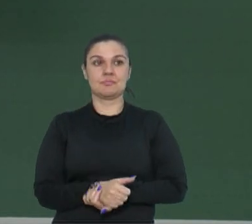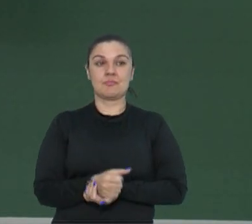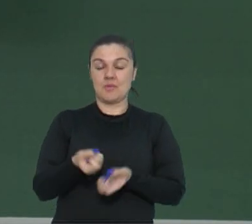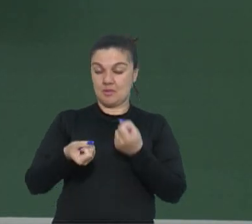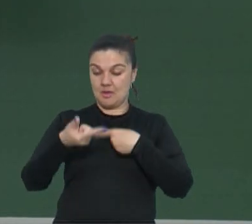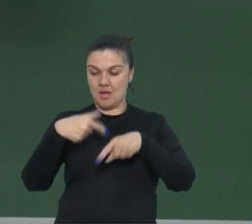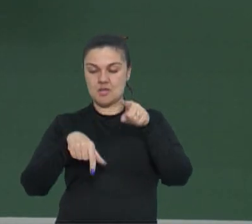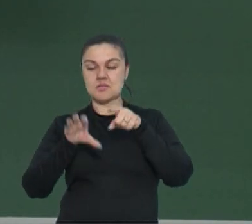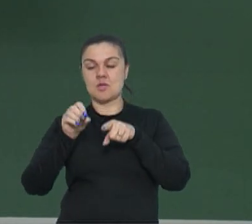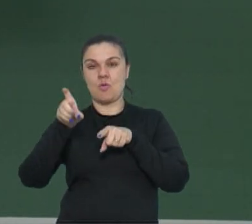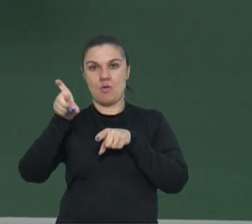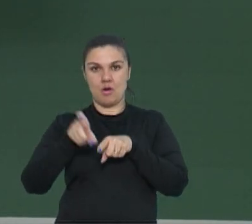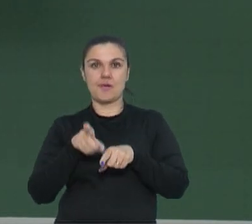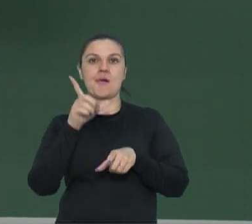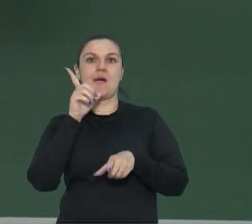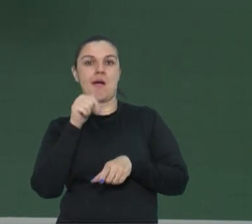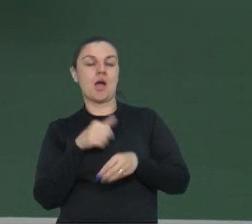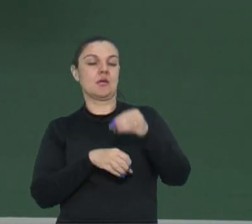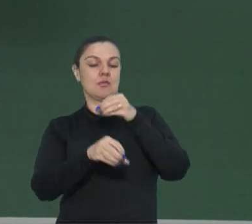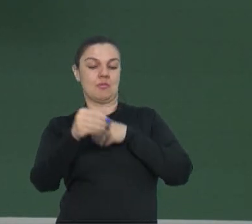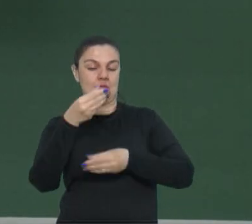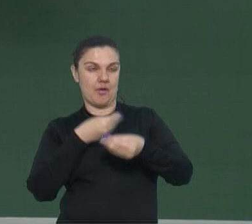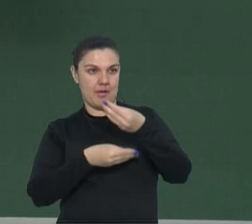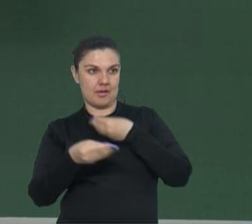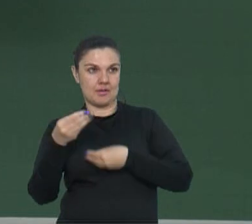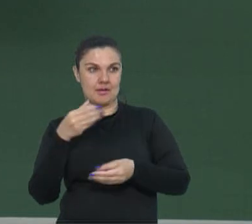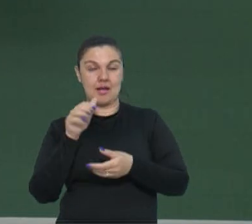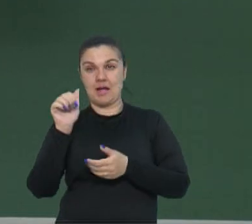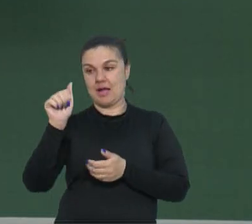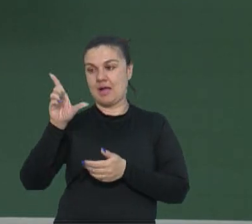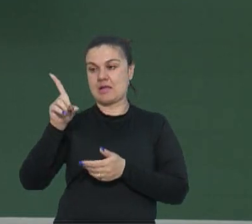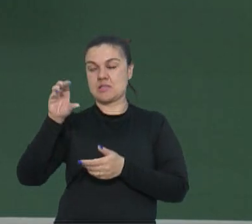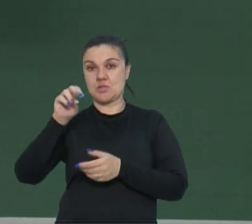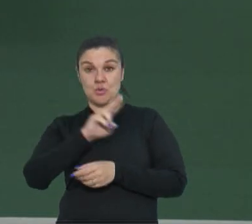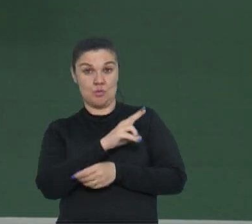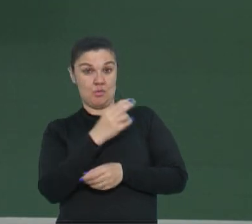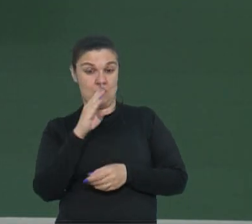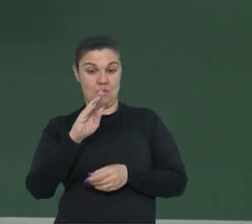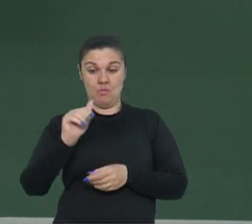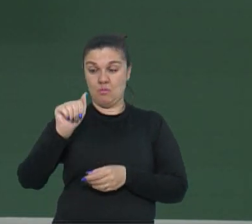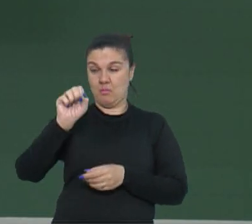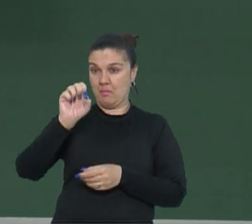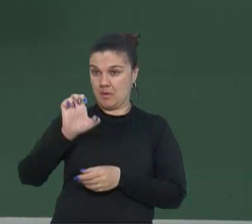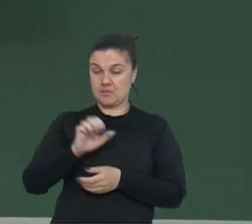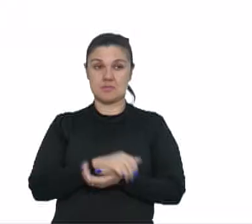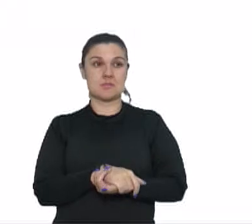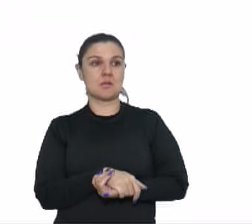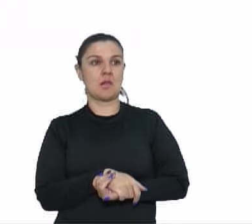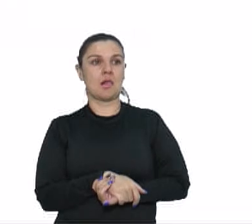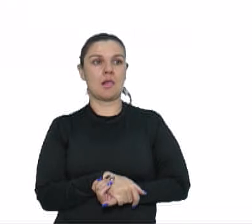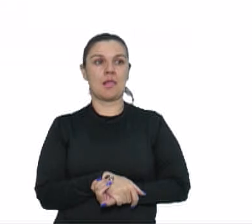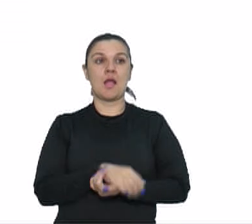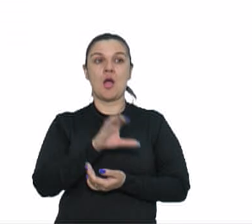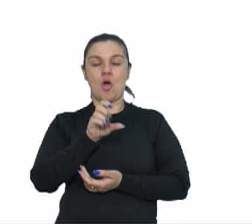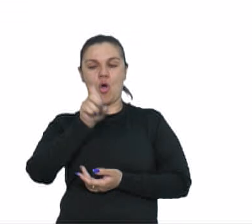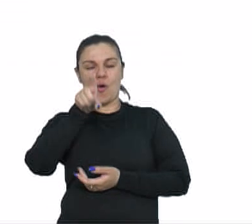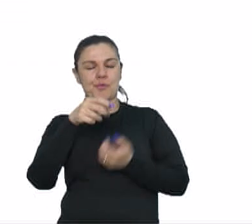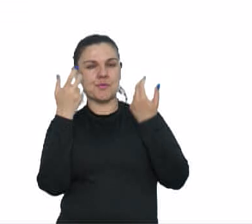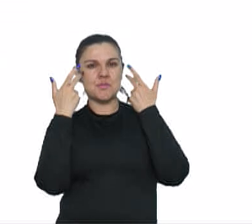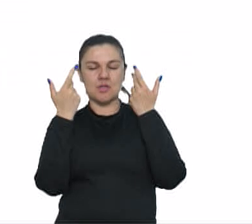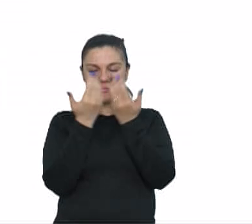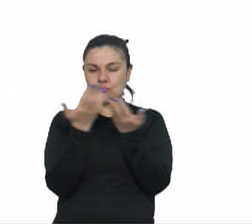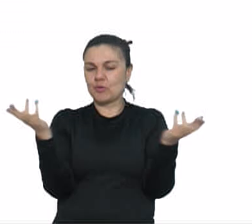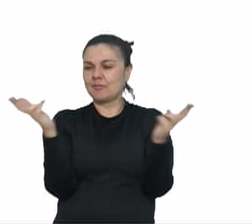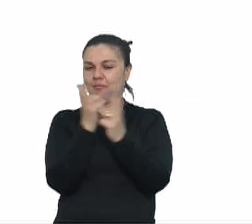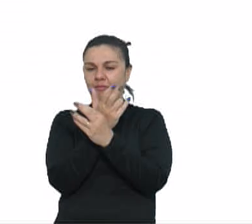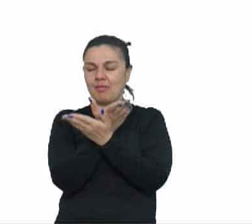Reações com os óxidos. Água reage com os óxidos, forma ácidos ou bases. Os óxidos é a natureza. Olha quanta relação eu